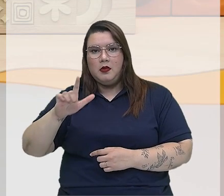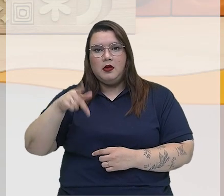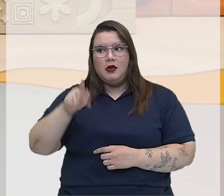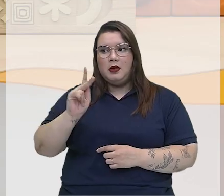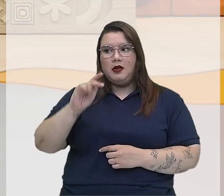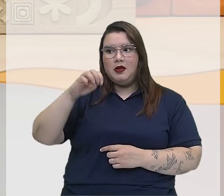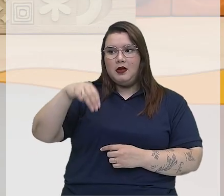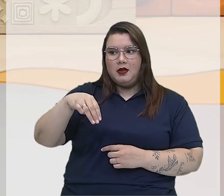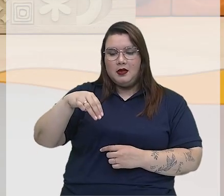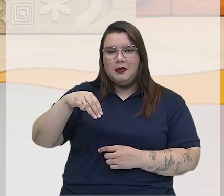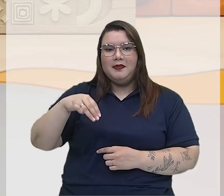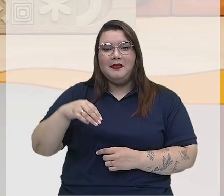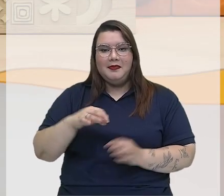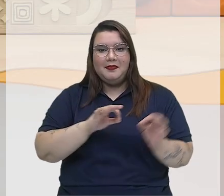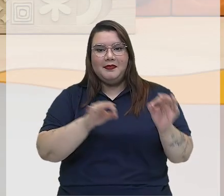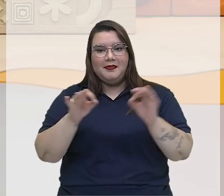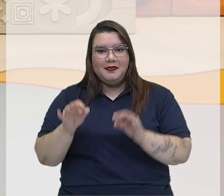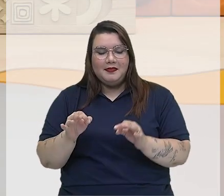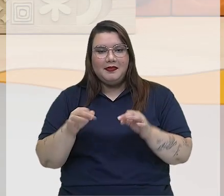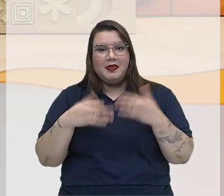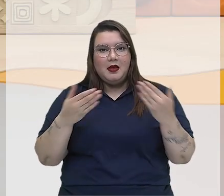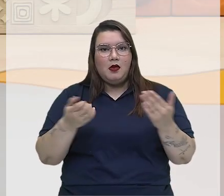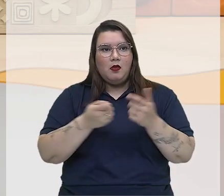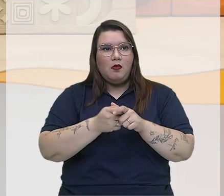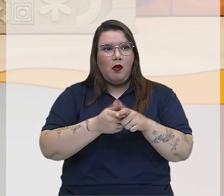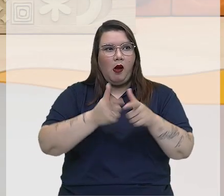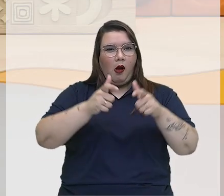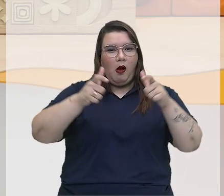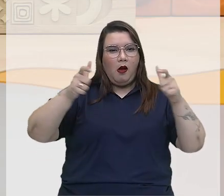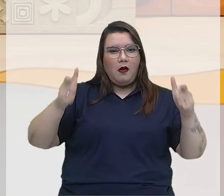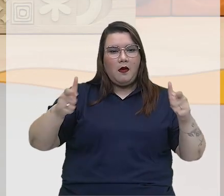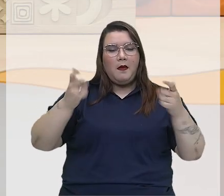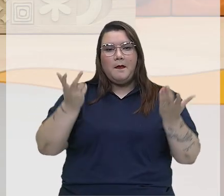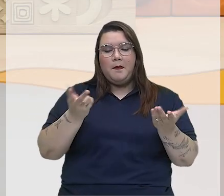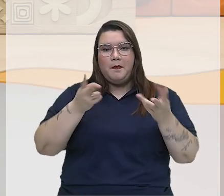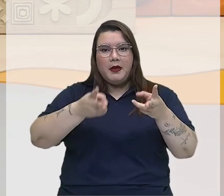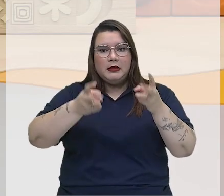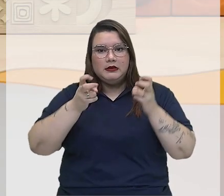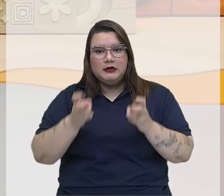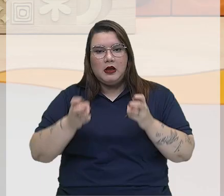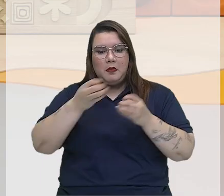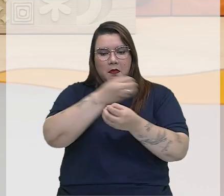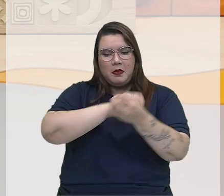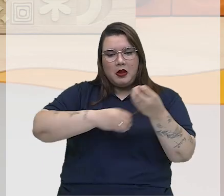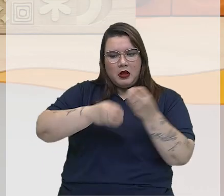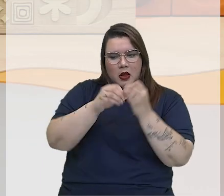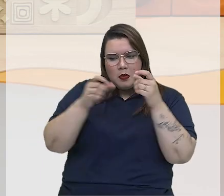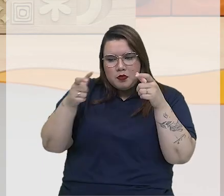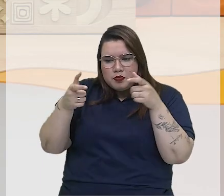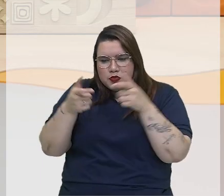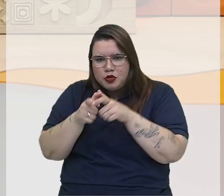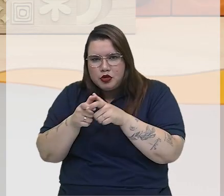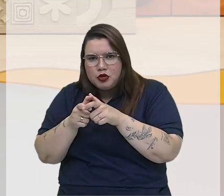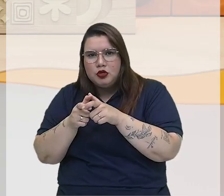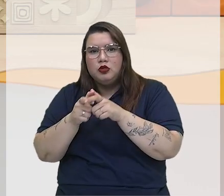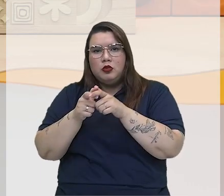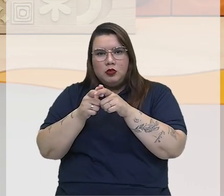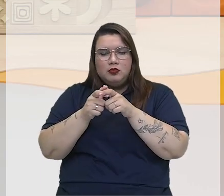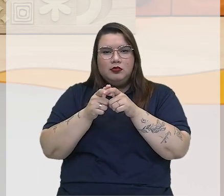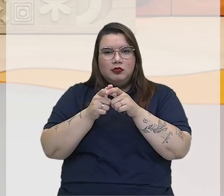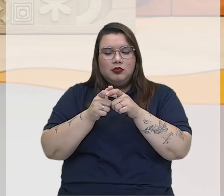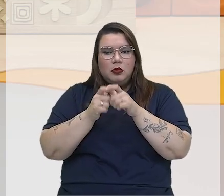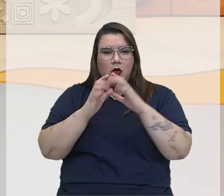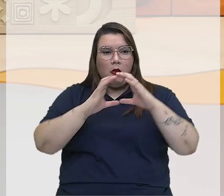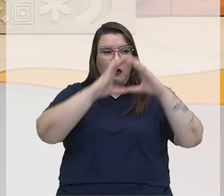1.391.000 quilômetros. Então, né, muito maior, por isso que a gente vê aí os planetas bem pequenininhos, porque em relação a essa